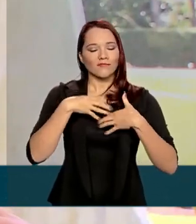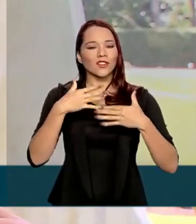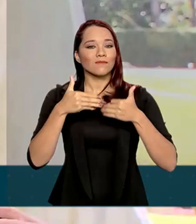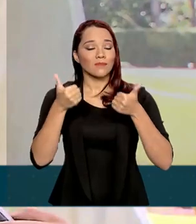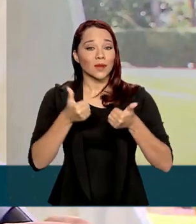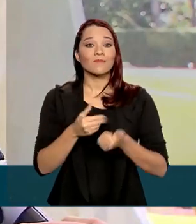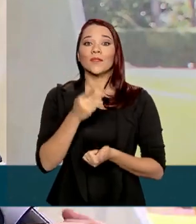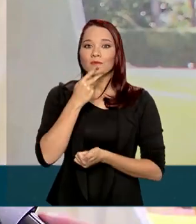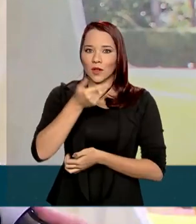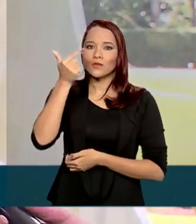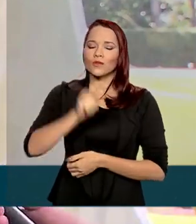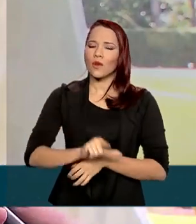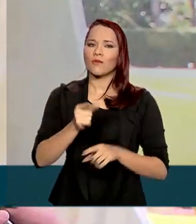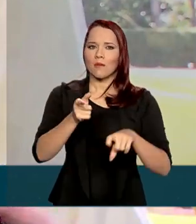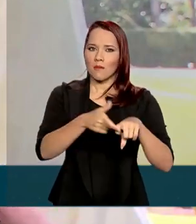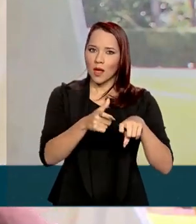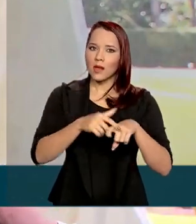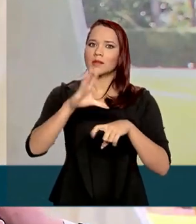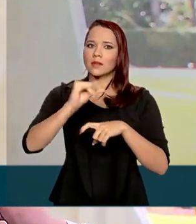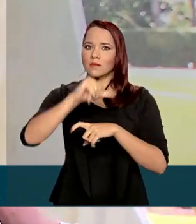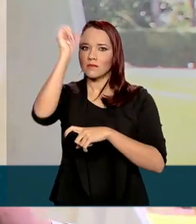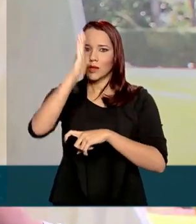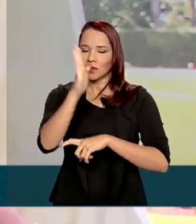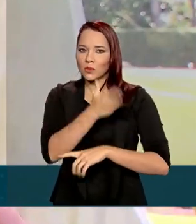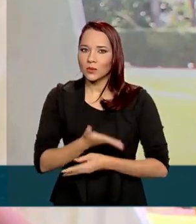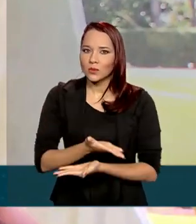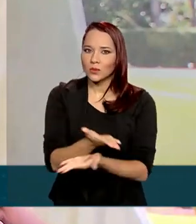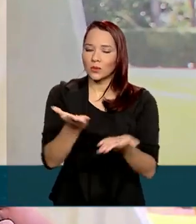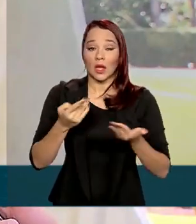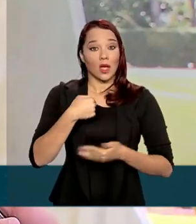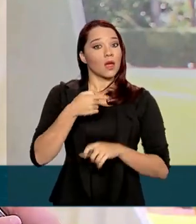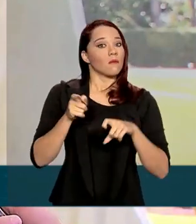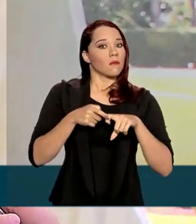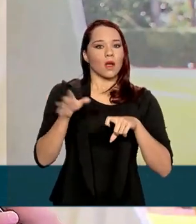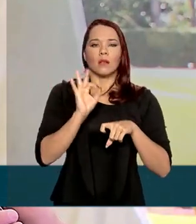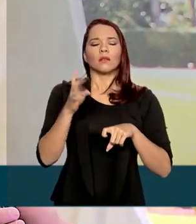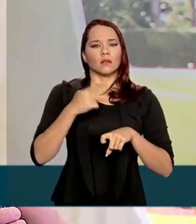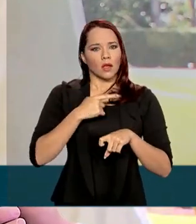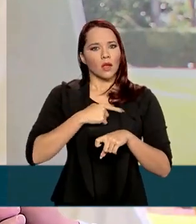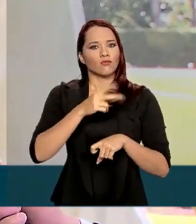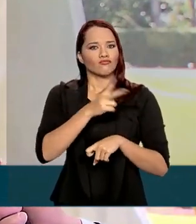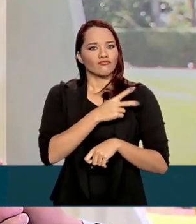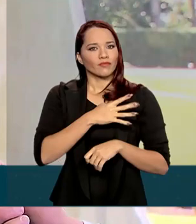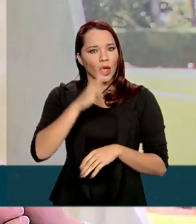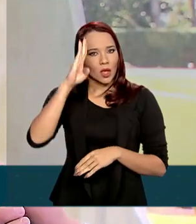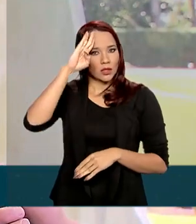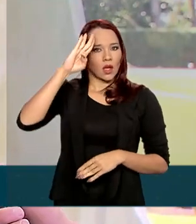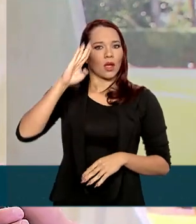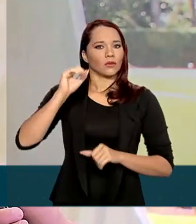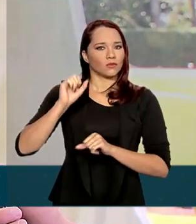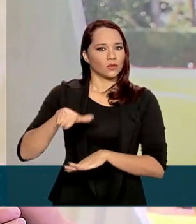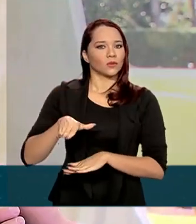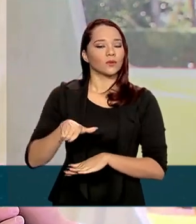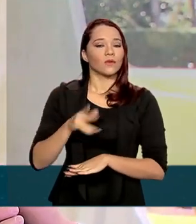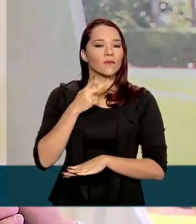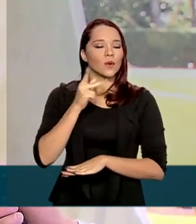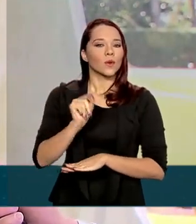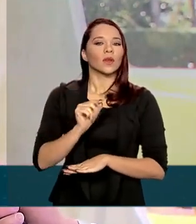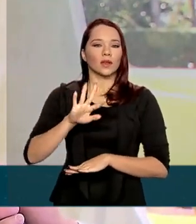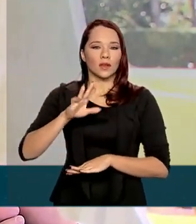muito bem é forte aqui o que médico tem visto pelo brasil todo eu não sou médico seu capitão do exército que a